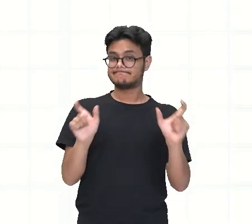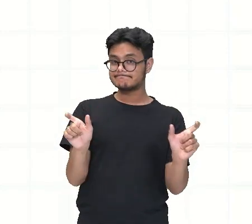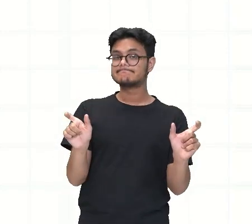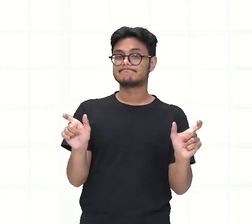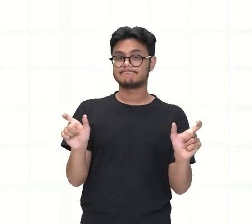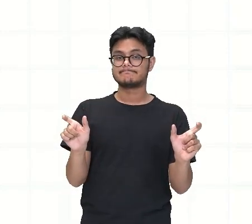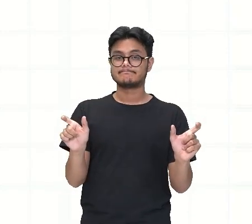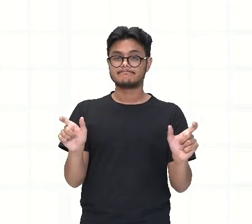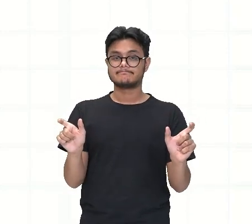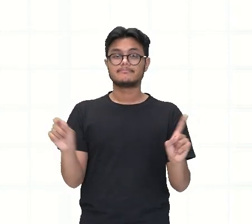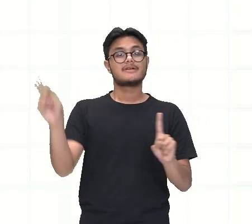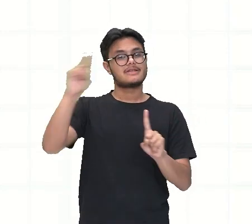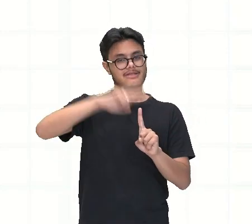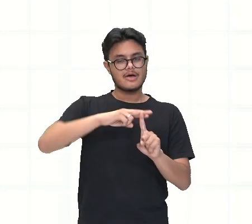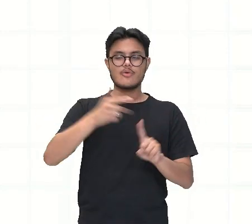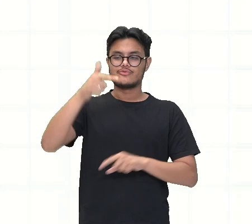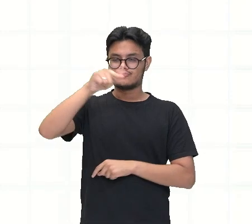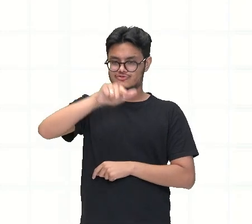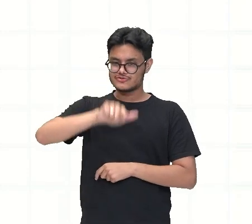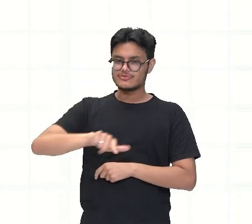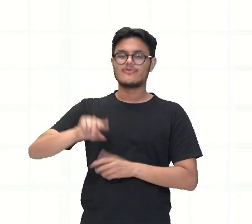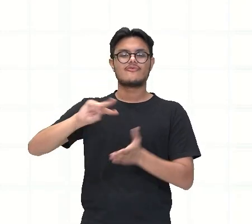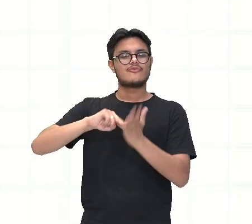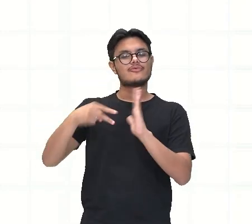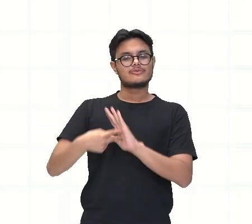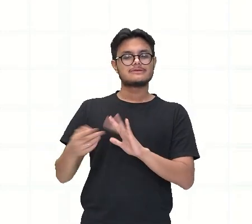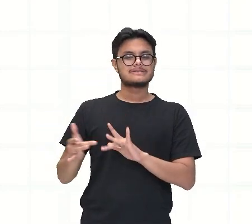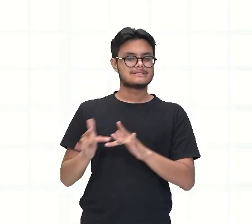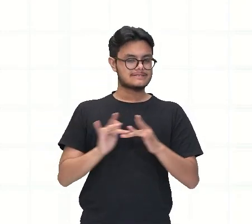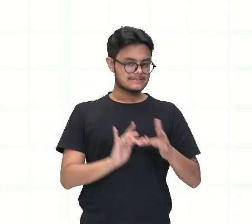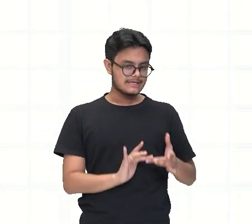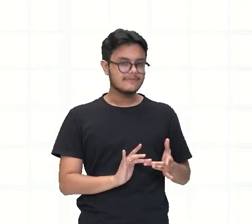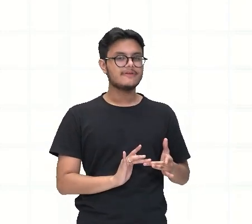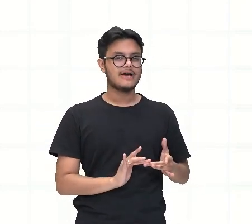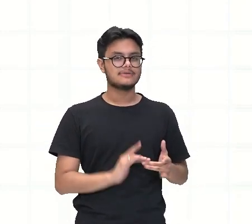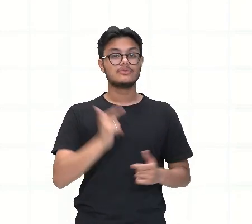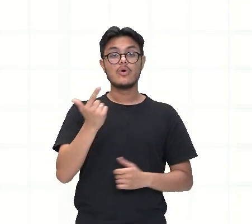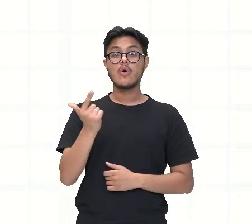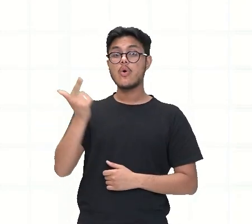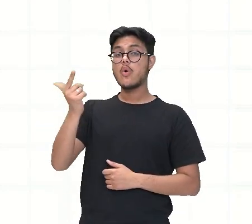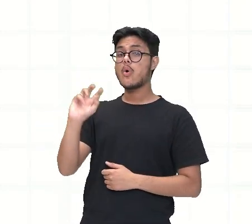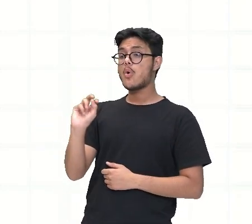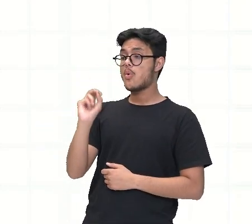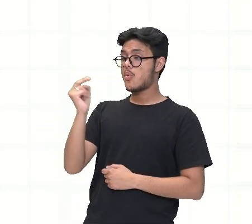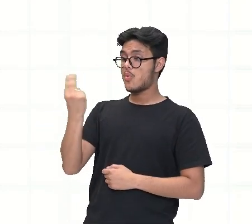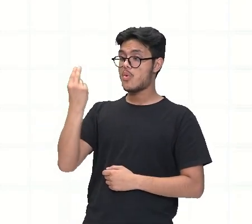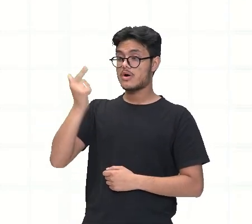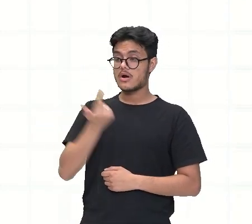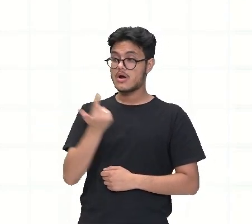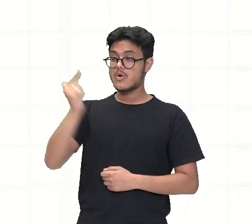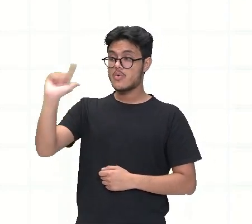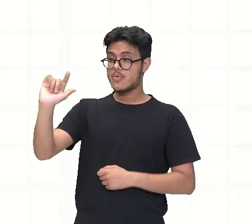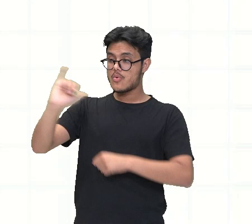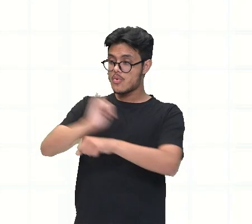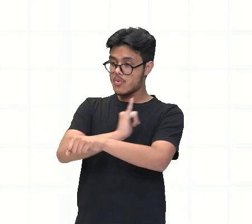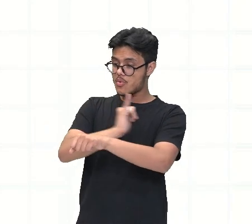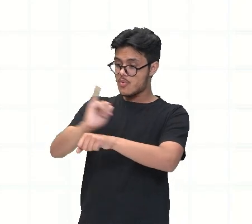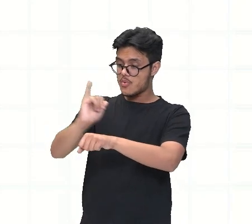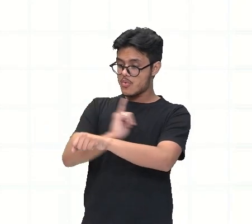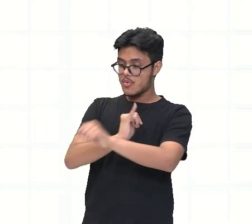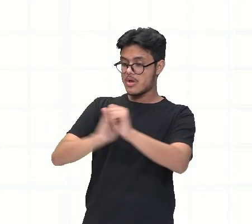é retomada ou precedida por outros elementos, né? E aí, essa coesão